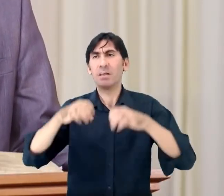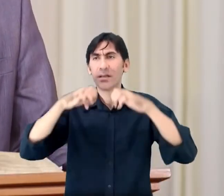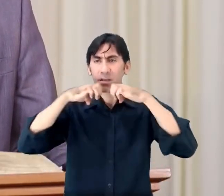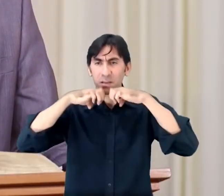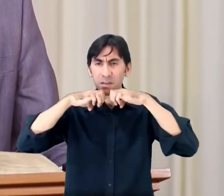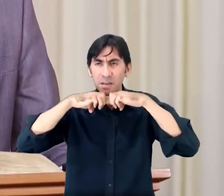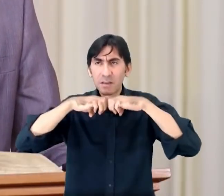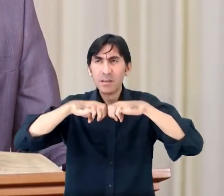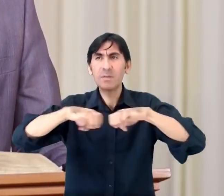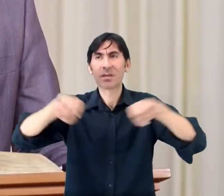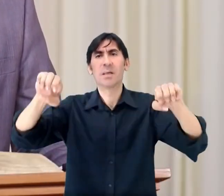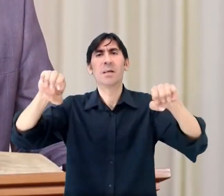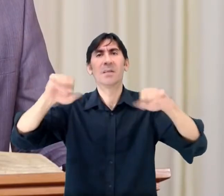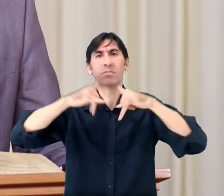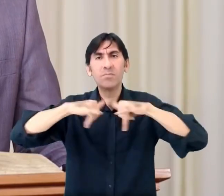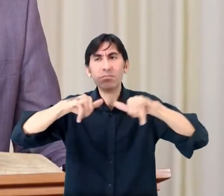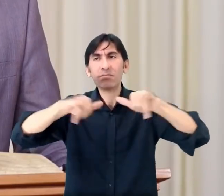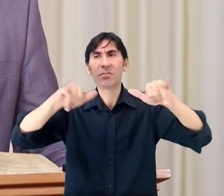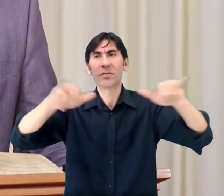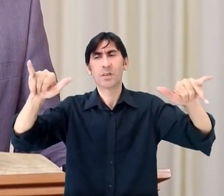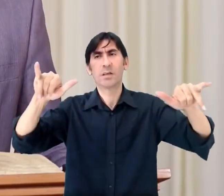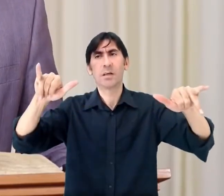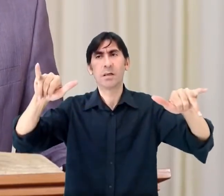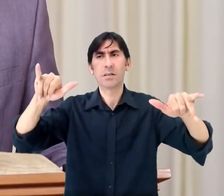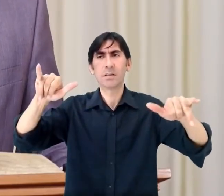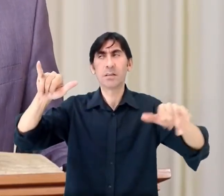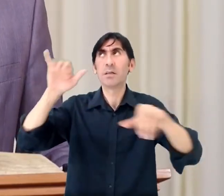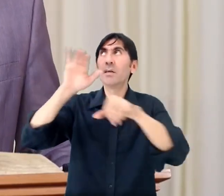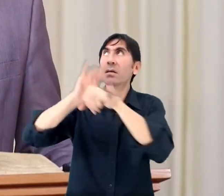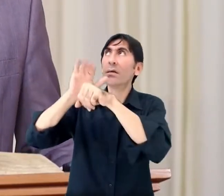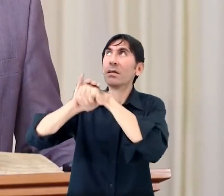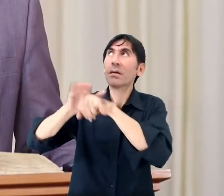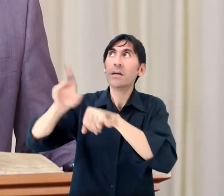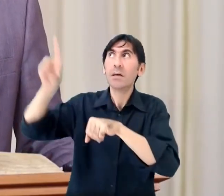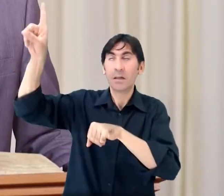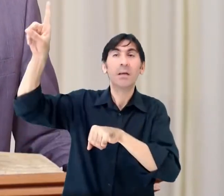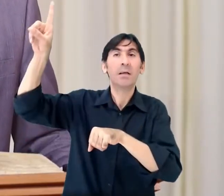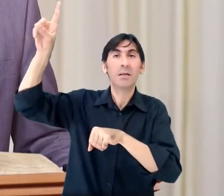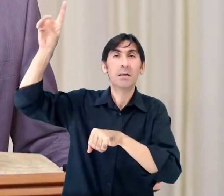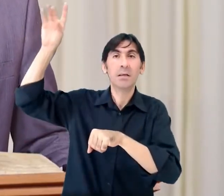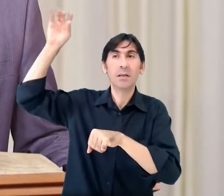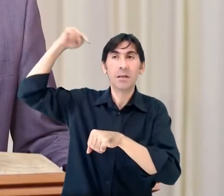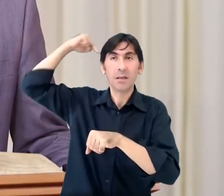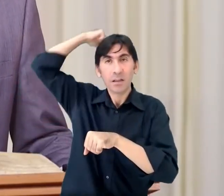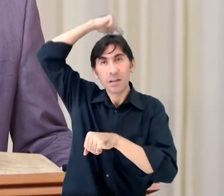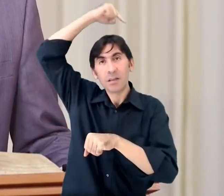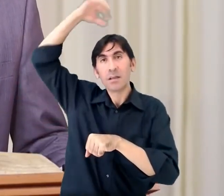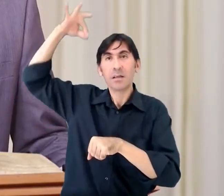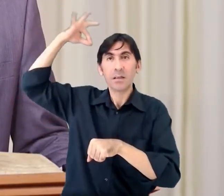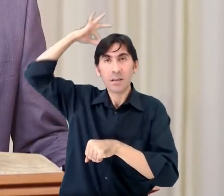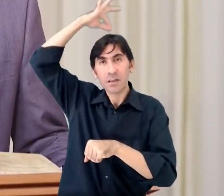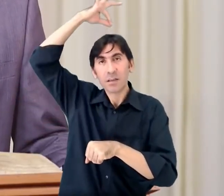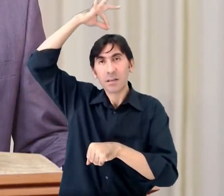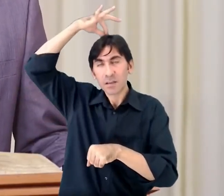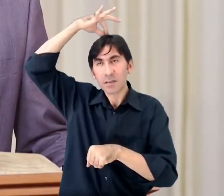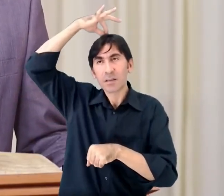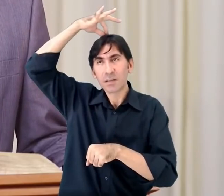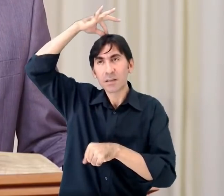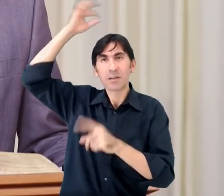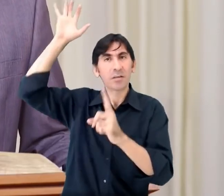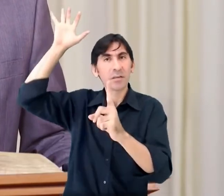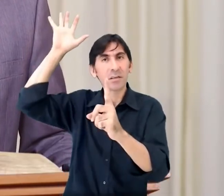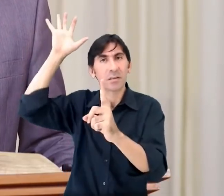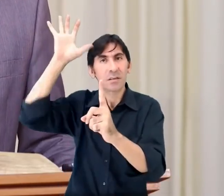De fato, o Espírito Santo, ele impressiona as pessoas que estão lendo essas mensagens.